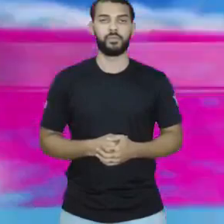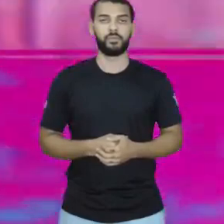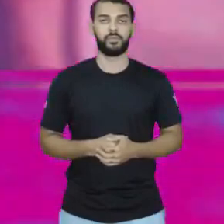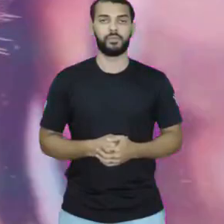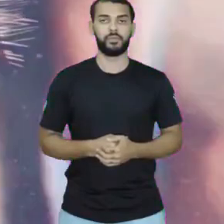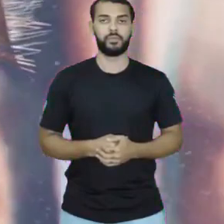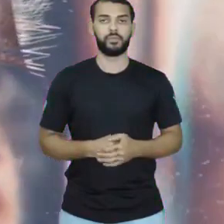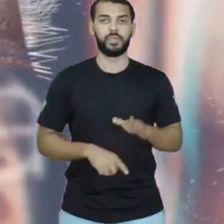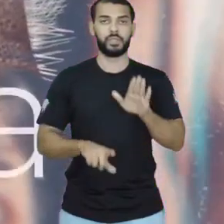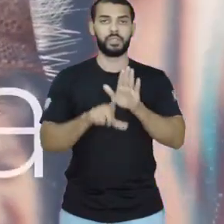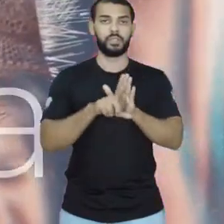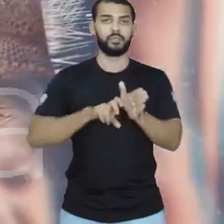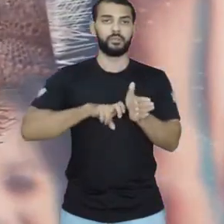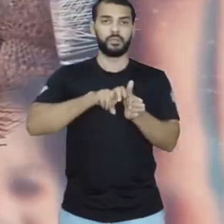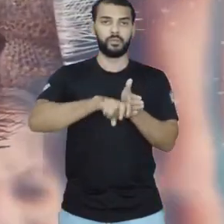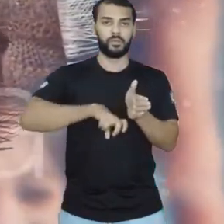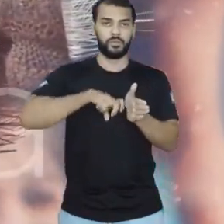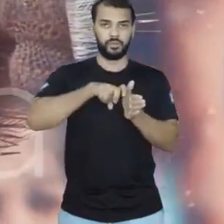Lei Maria da Penha.